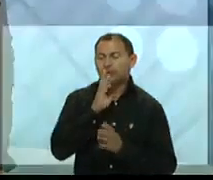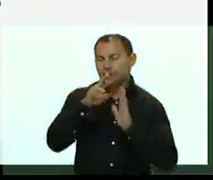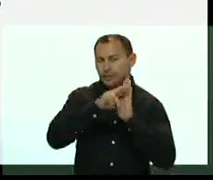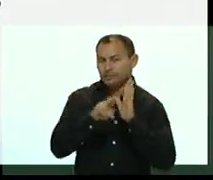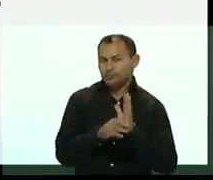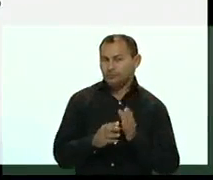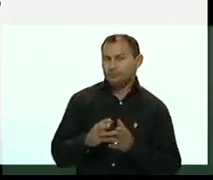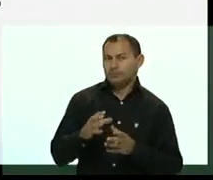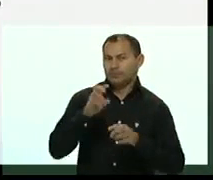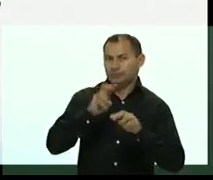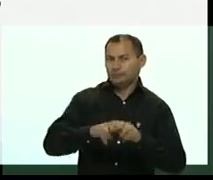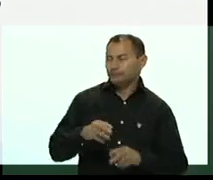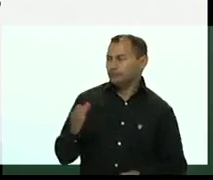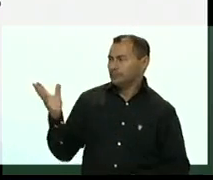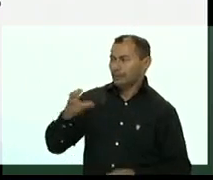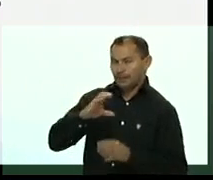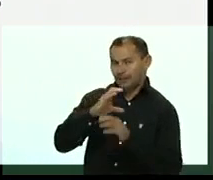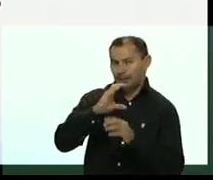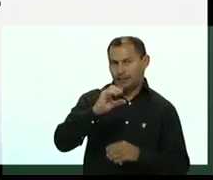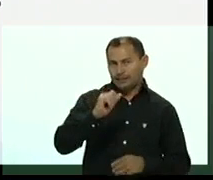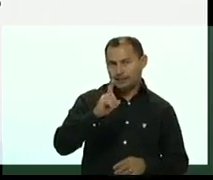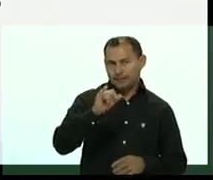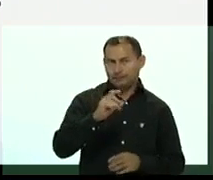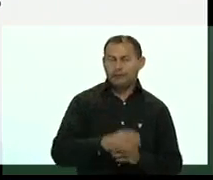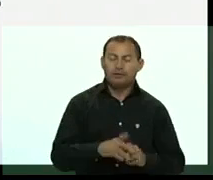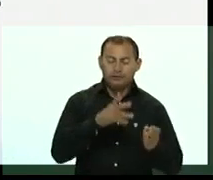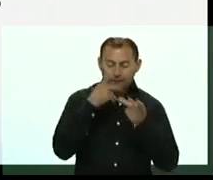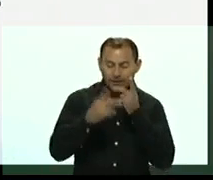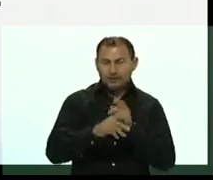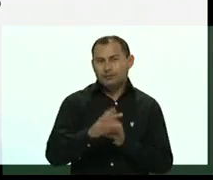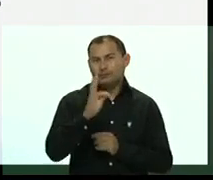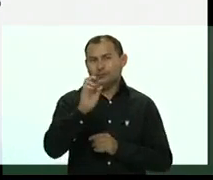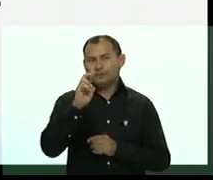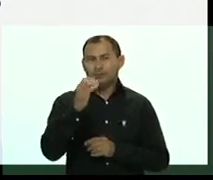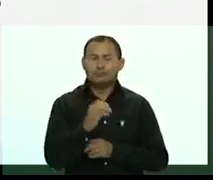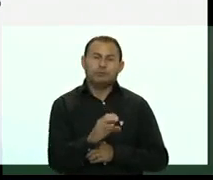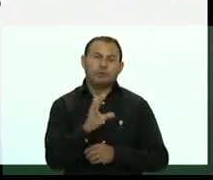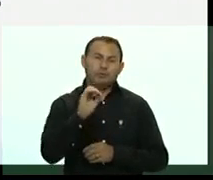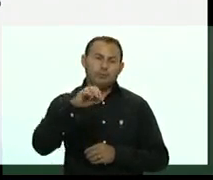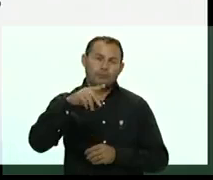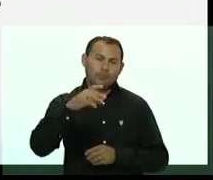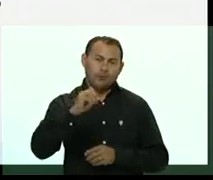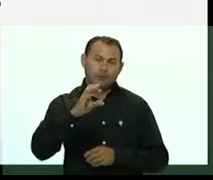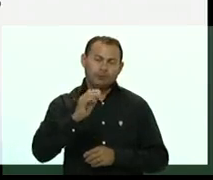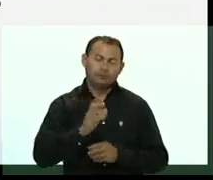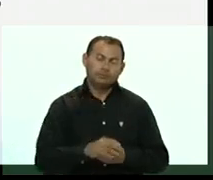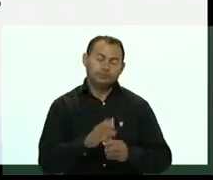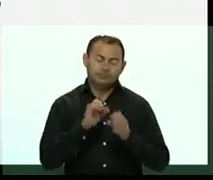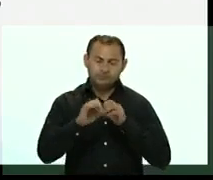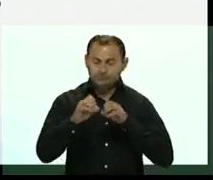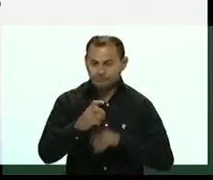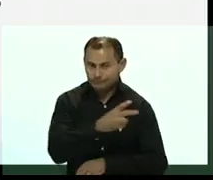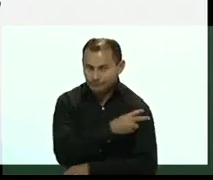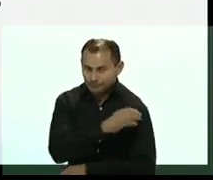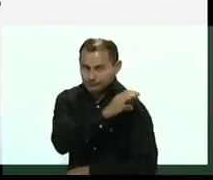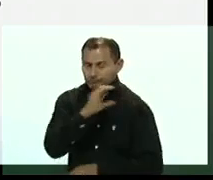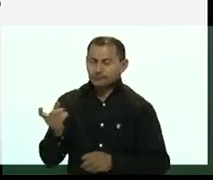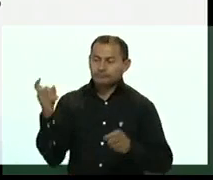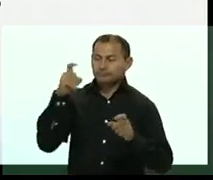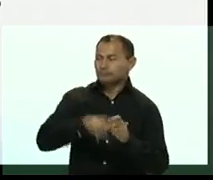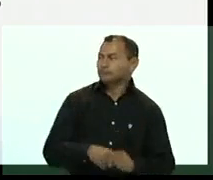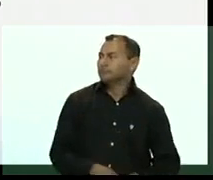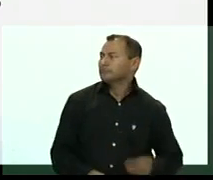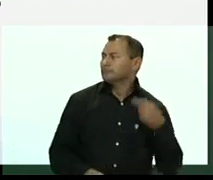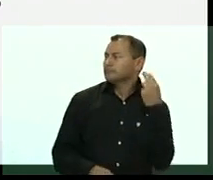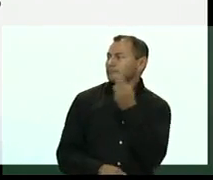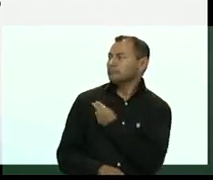quadro. Então, quando a gente fala de função composta, que também já deve ter sido um conteúdo que você viu lá no ensino médio, a gente vai retomar aqui,